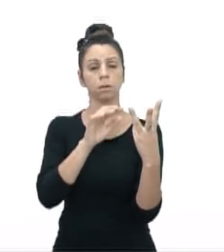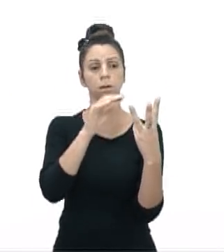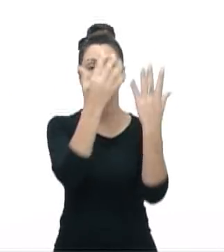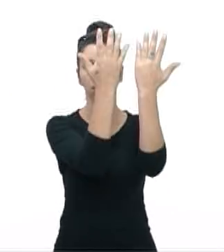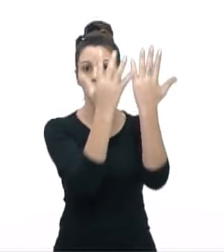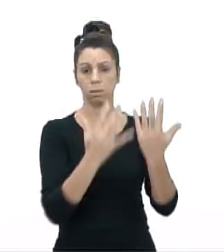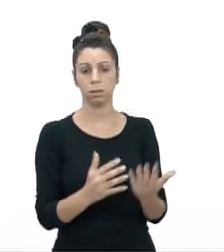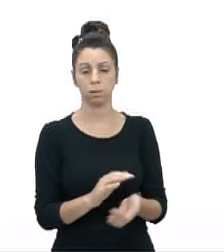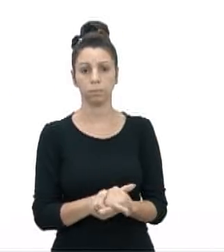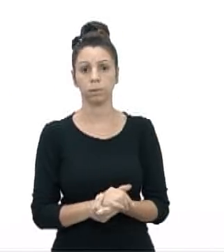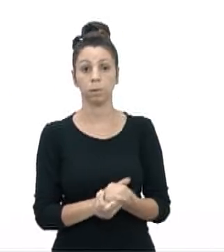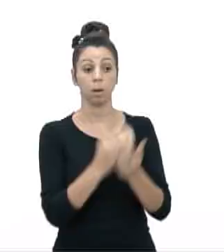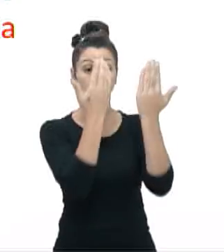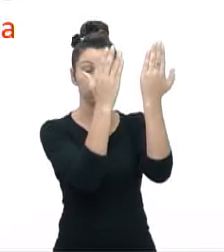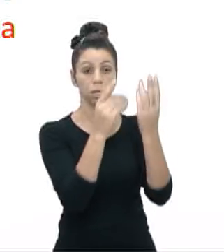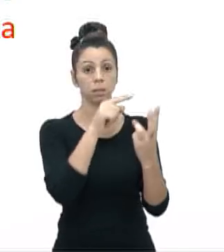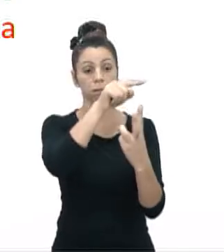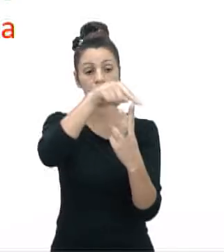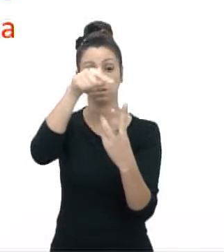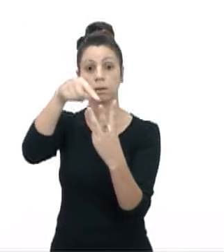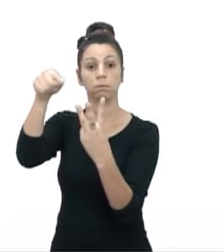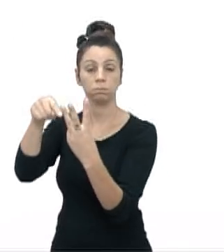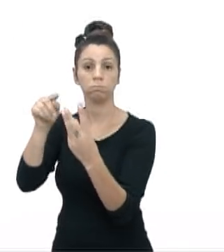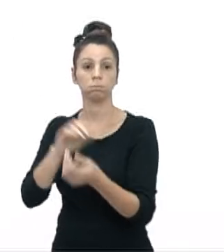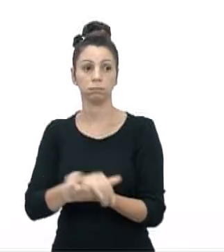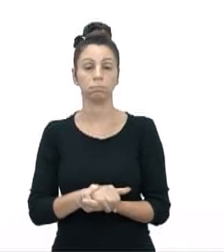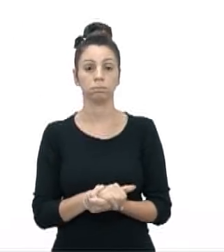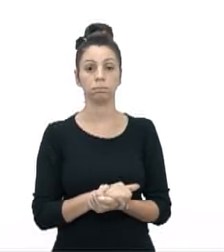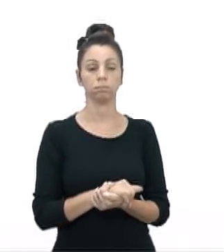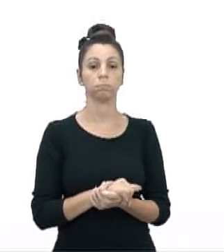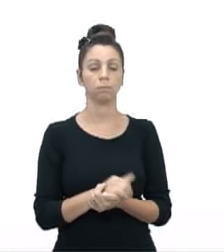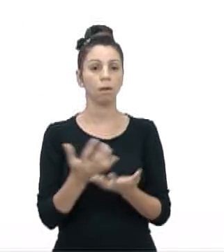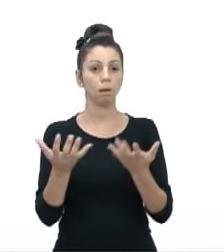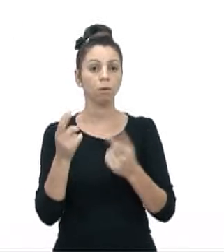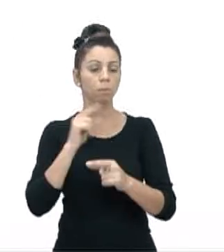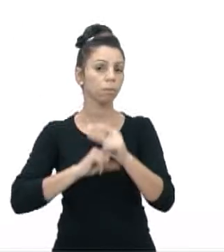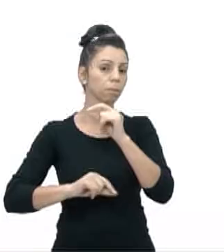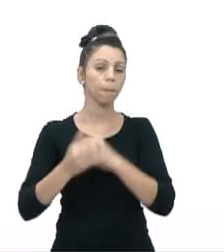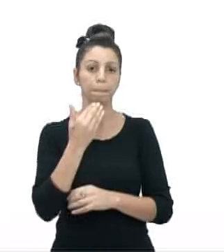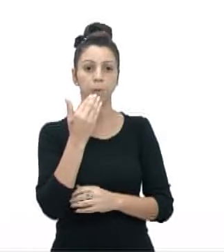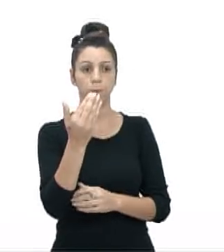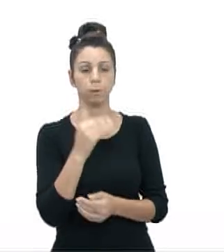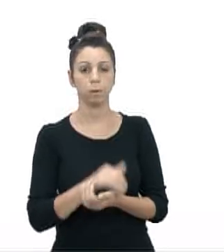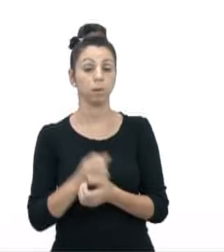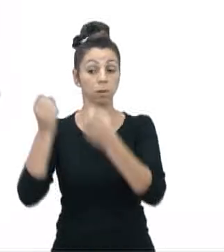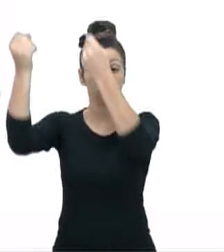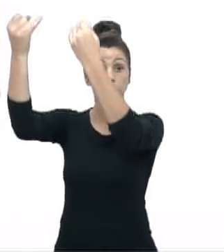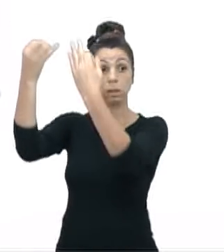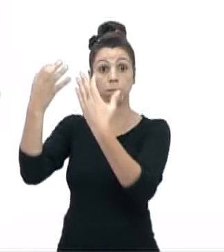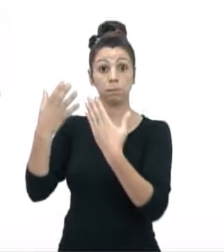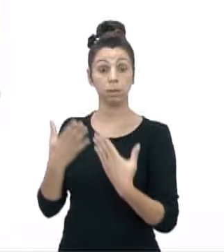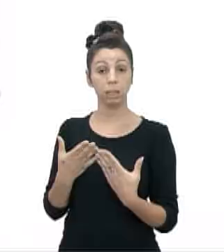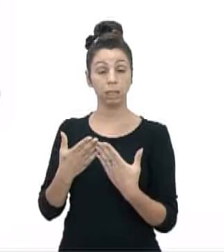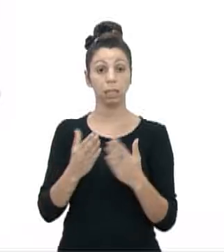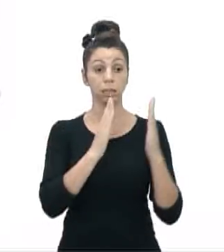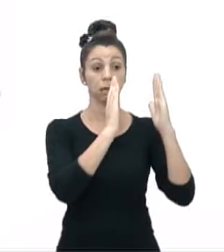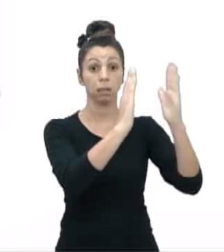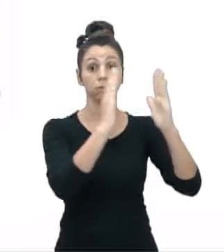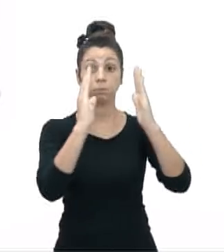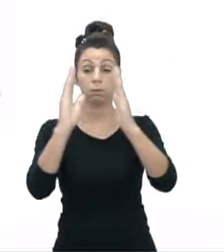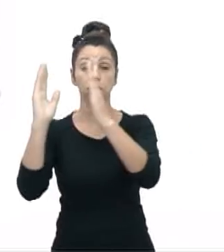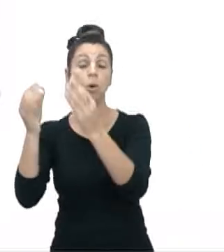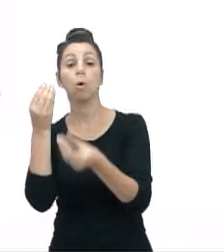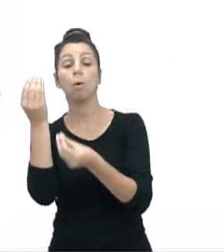nós analisamos 3 folders, certo? E aí eu gostaria de pedir que vocês explicassem aí como ocorre